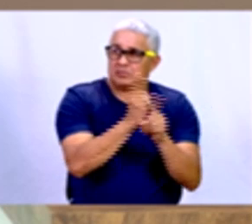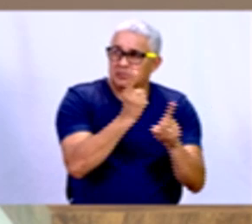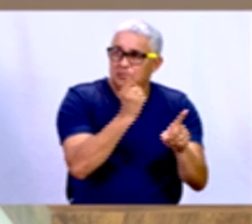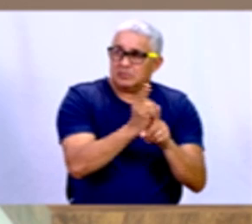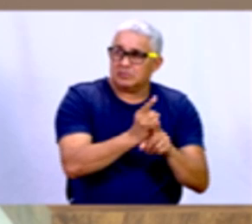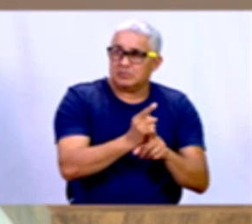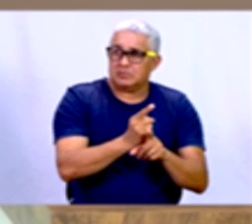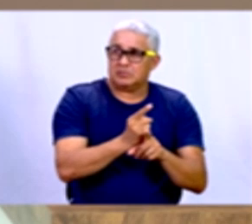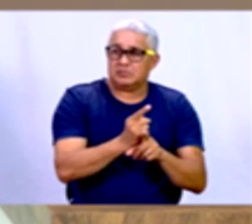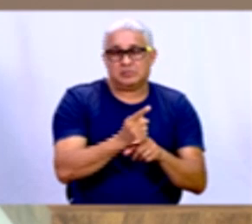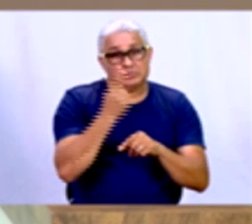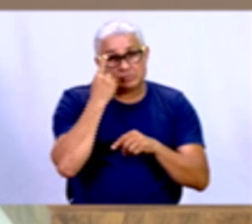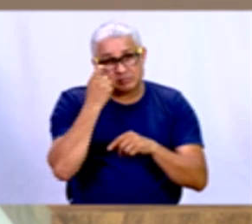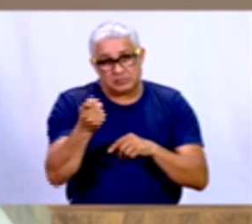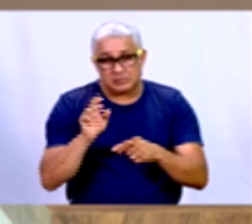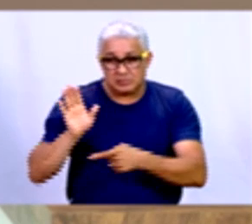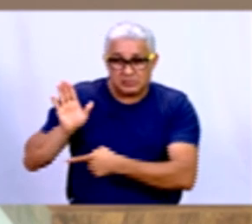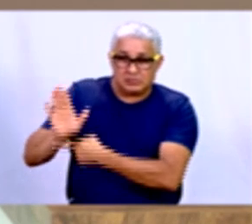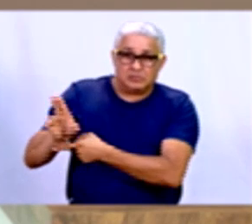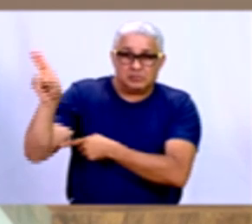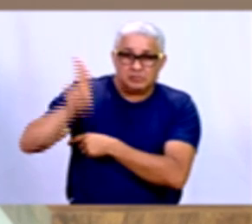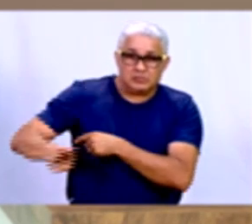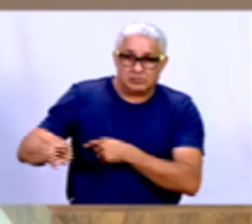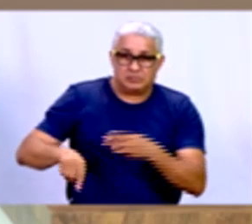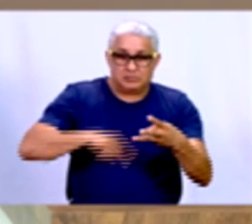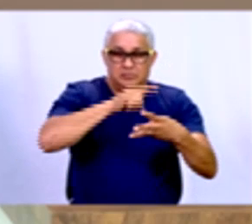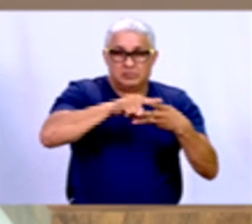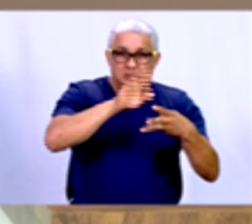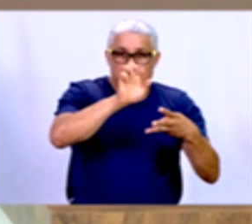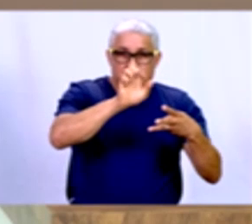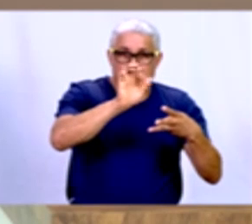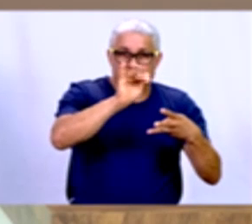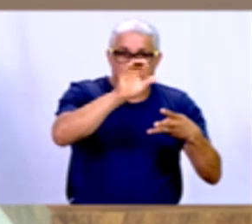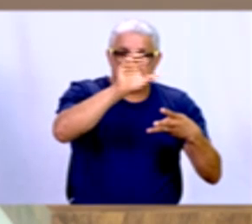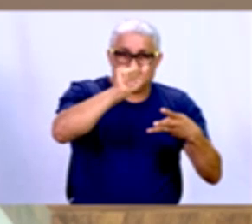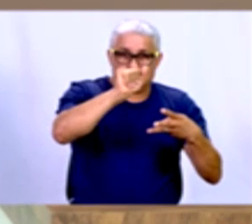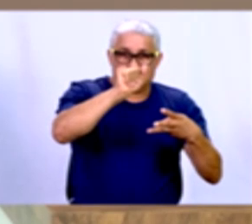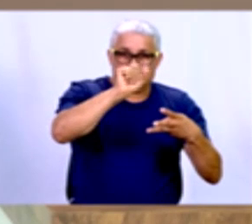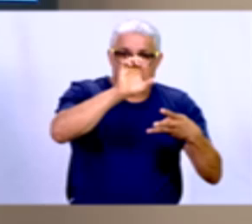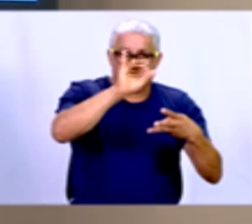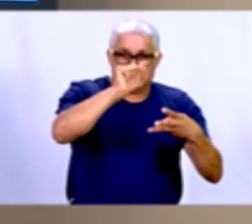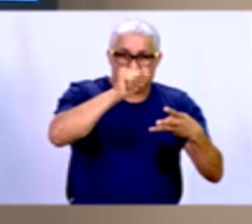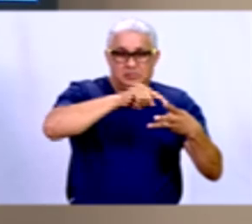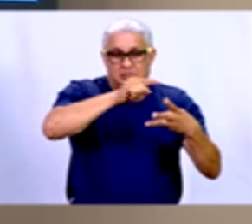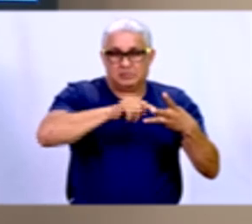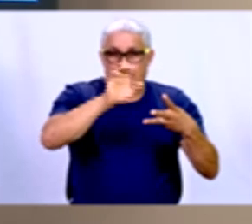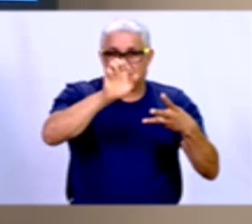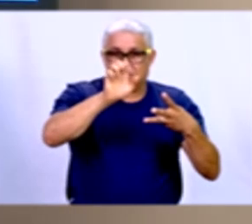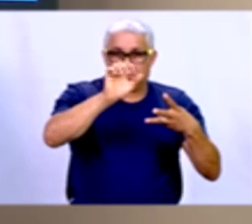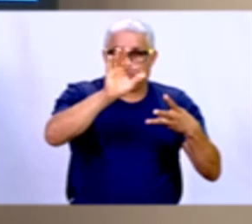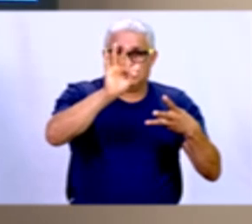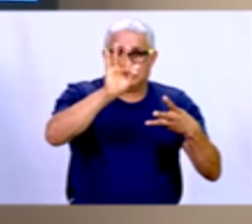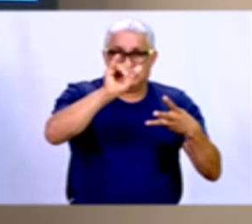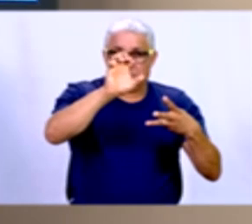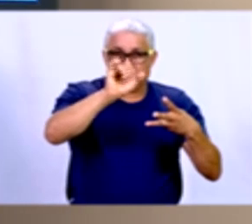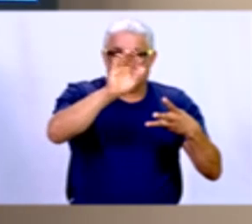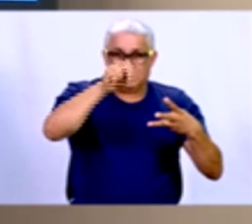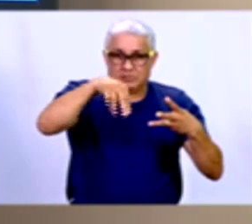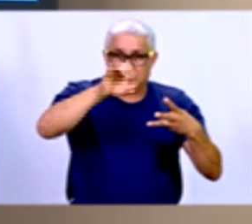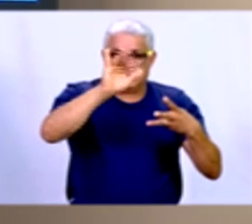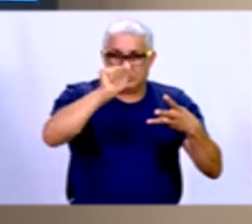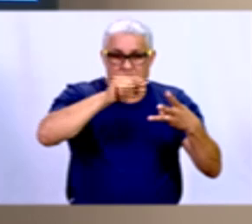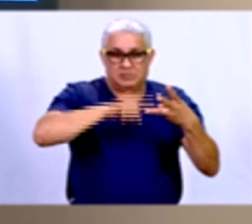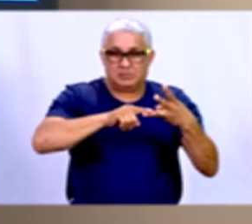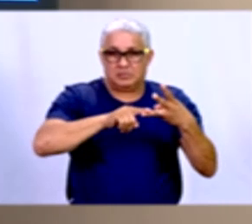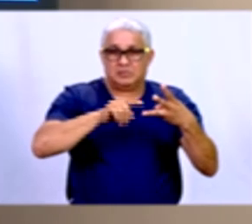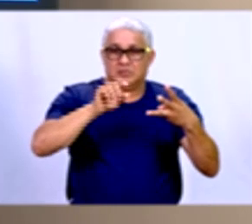tivemos aqui uma resposta que diz 3 características: a eficácia, eficiência e satisfação. Eficácia, eficiência e